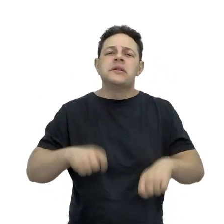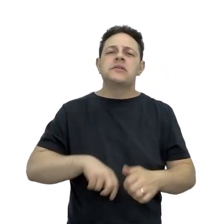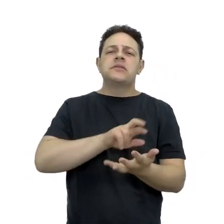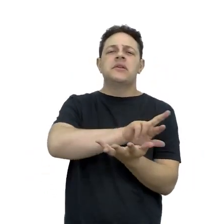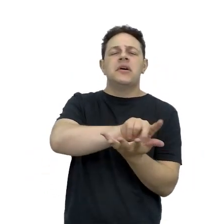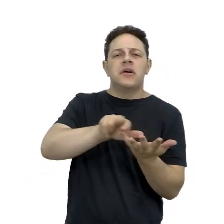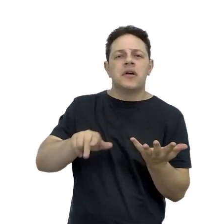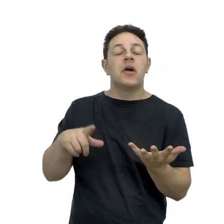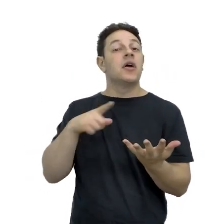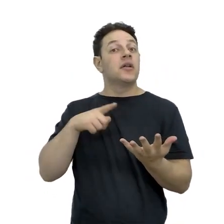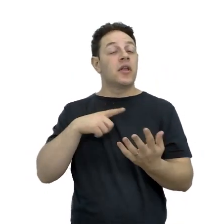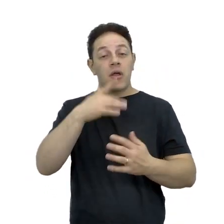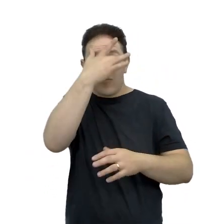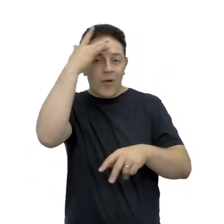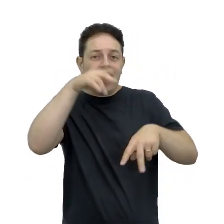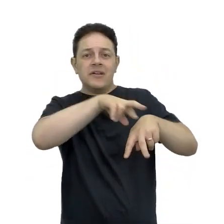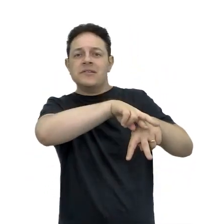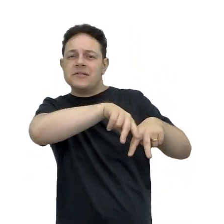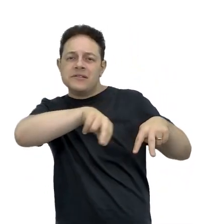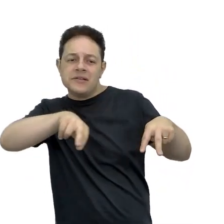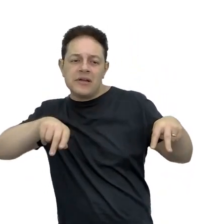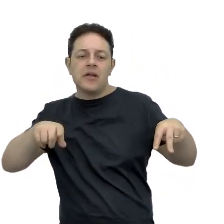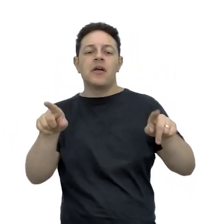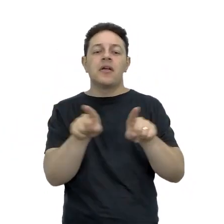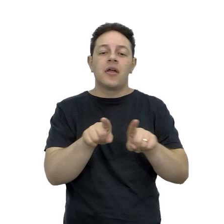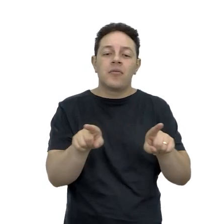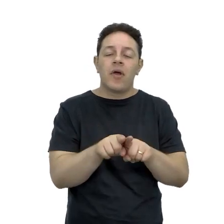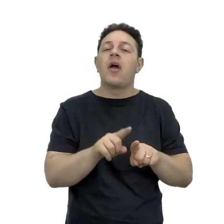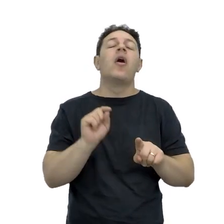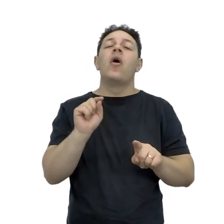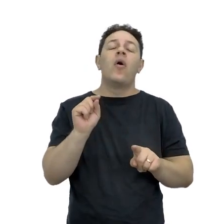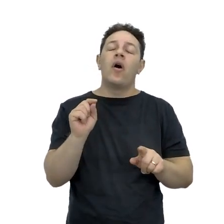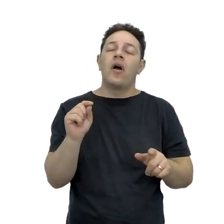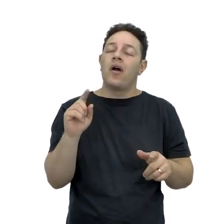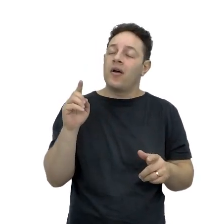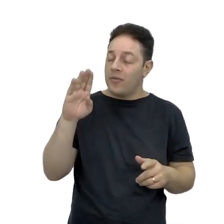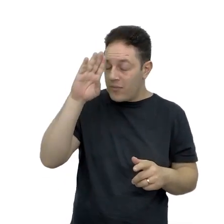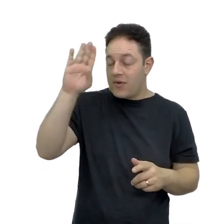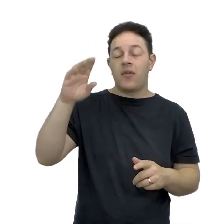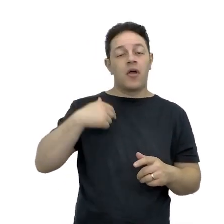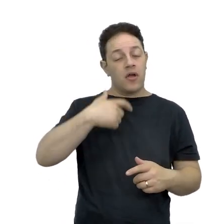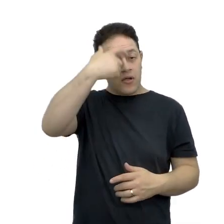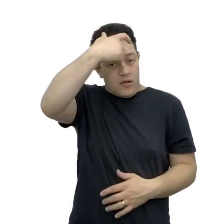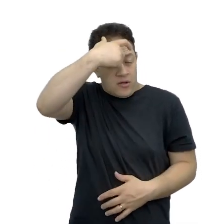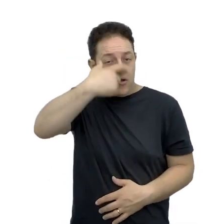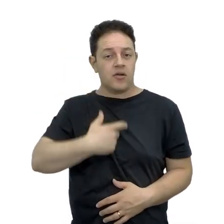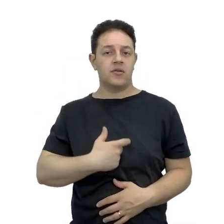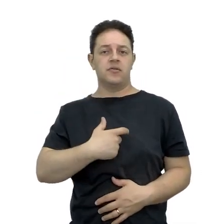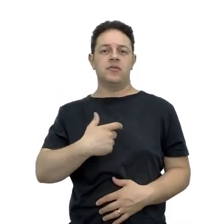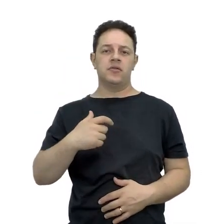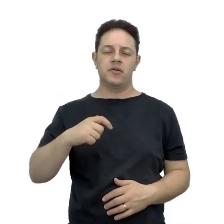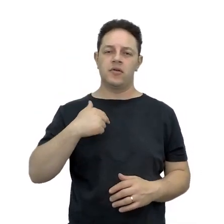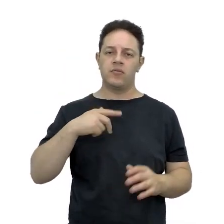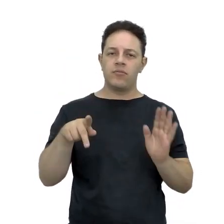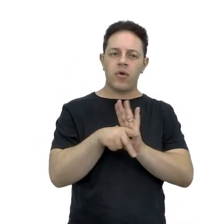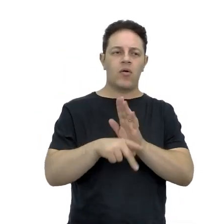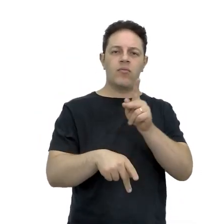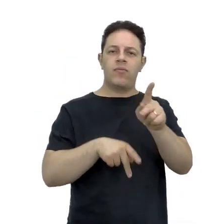diversidade, e também a gente tem um impacto, né, cidadão, até